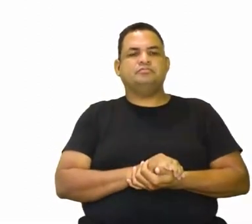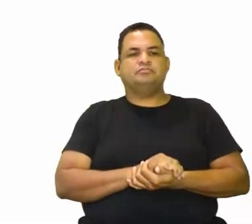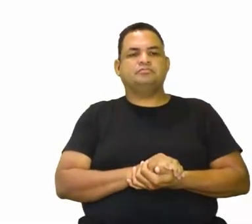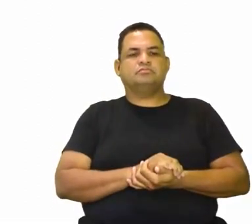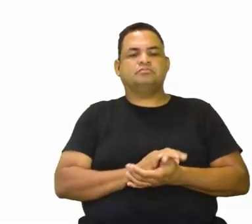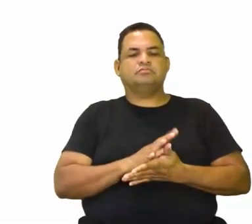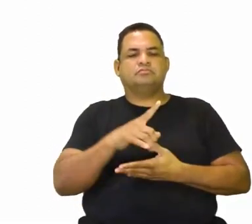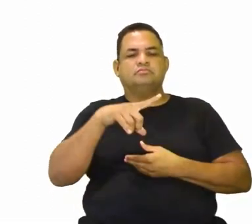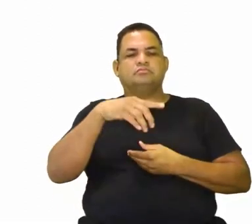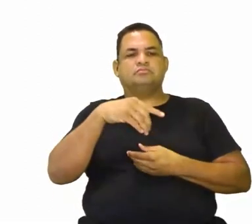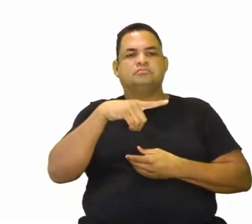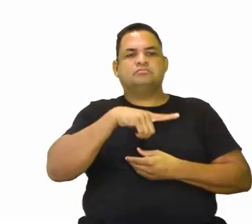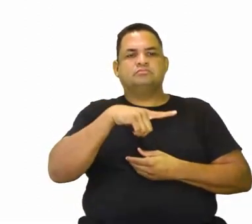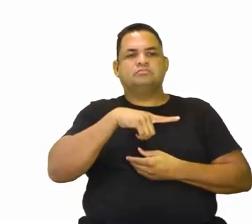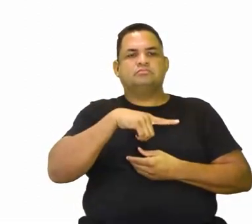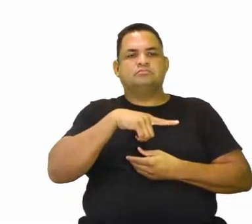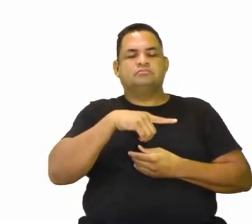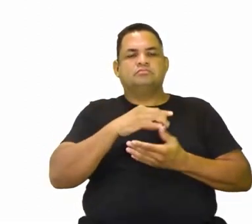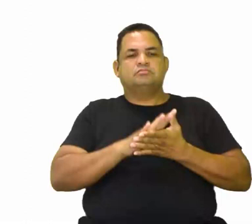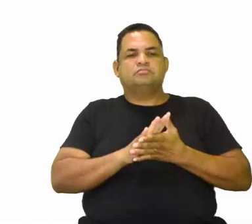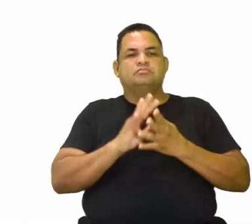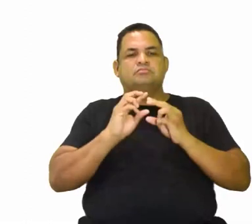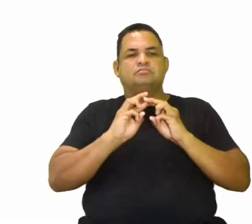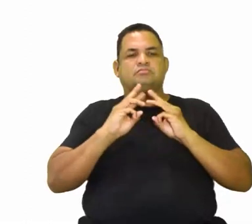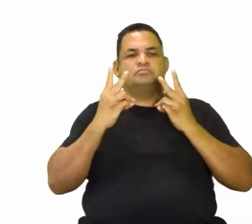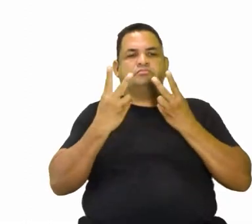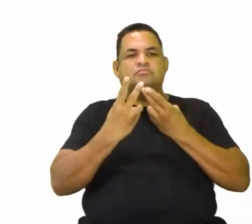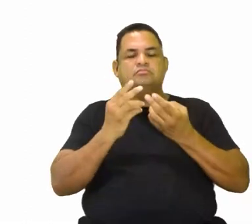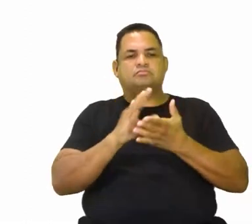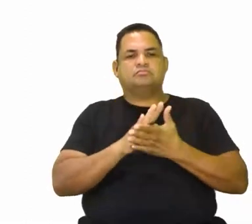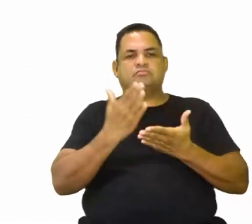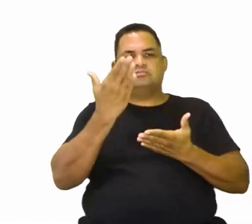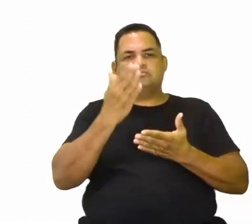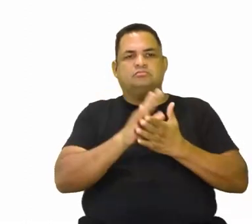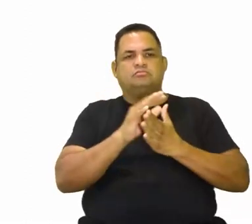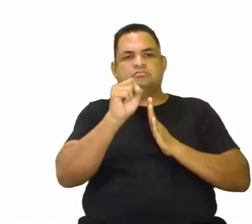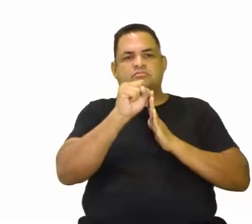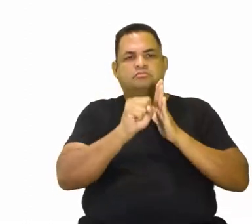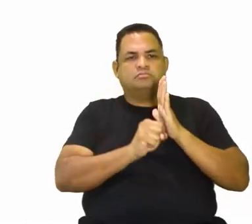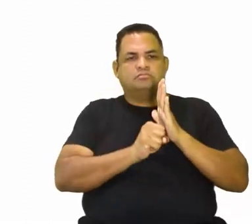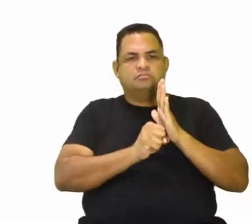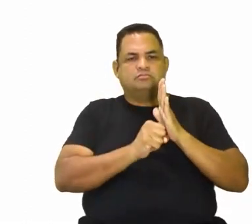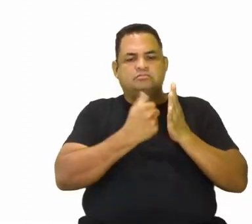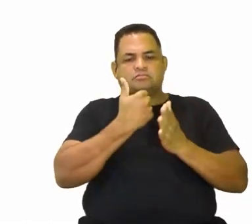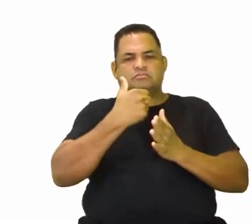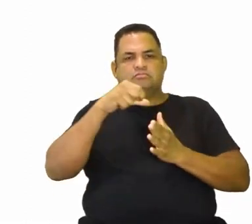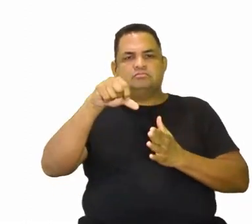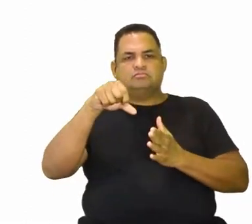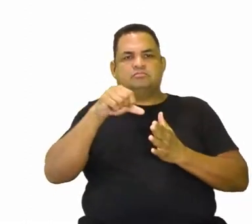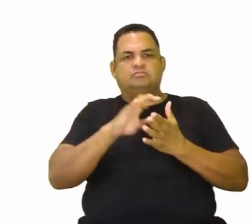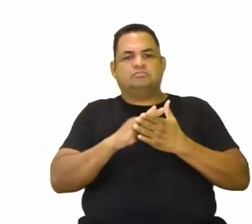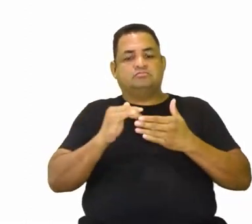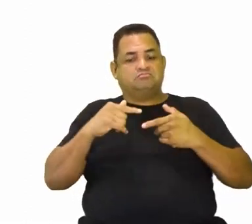a constituição da matéria, nós temos que, do século